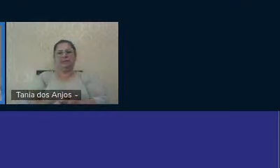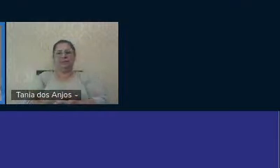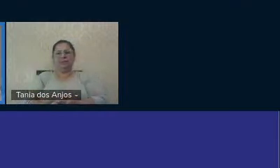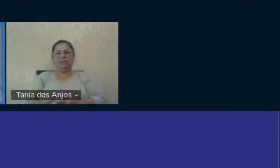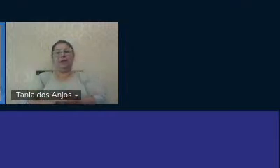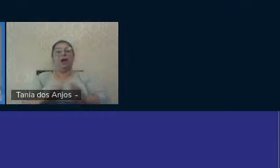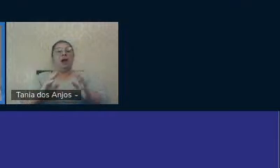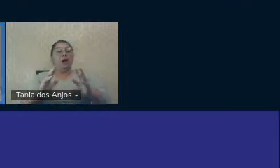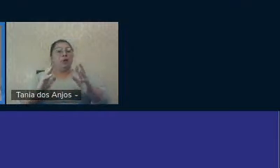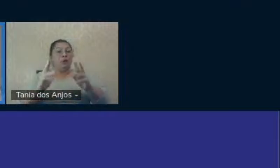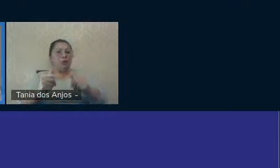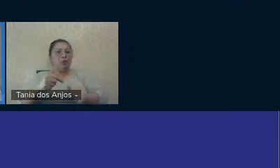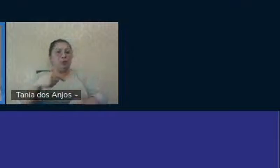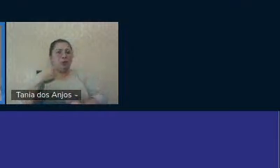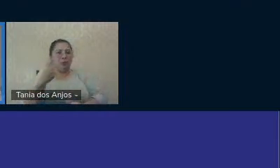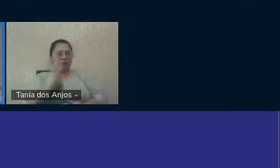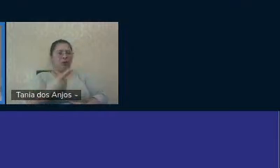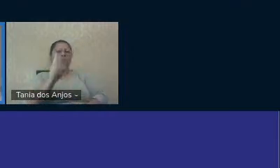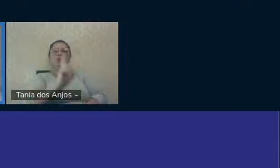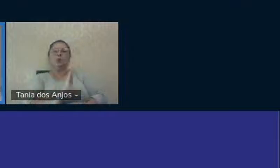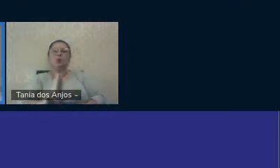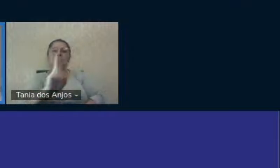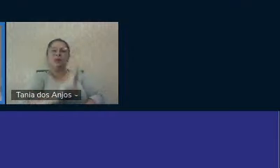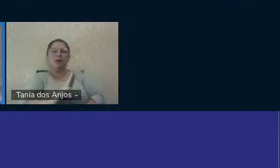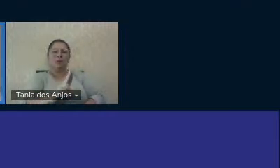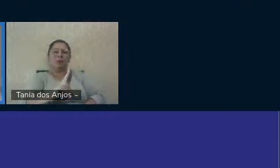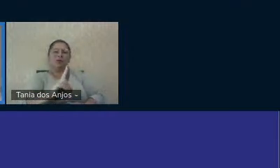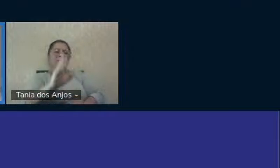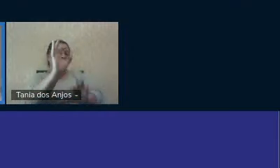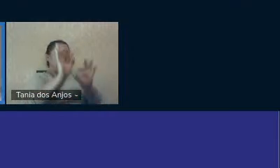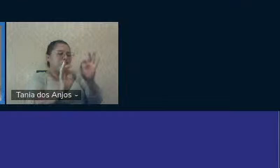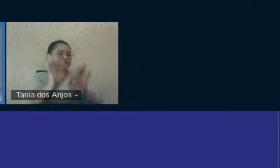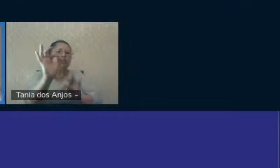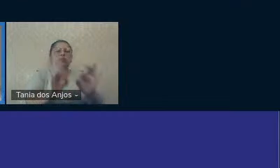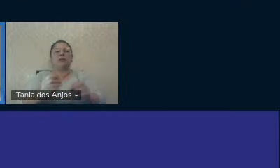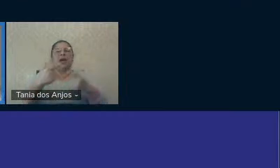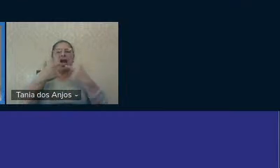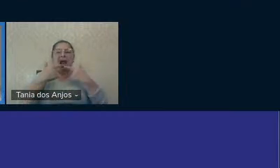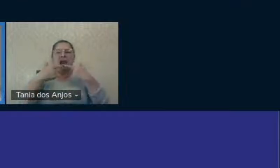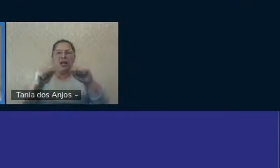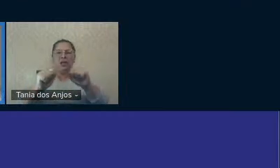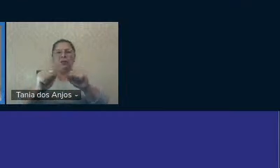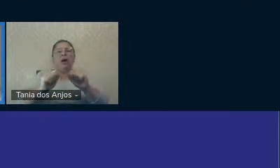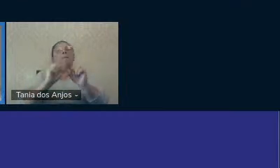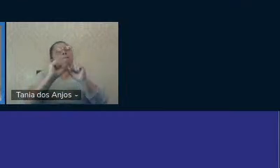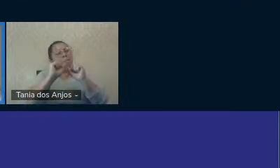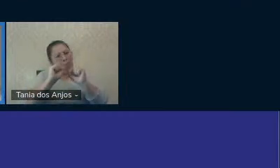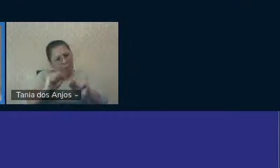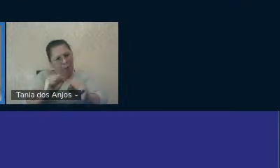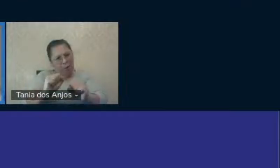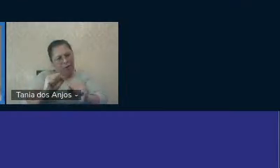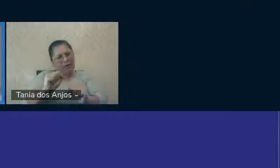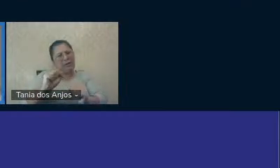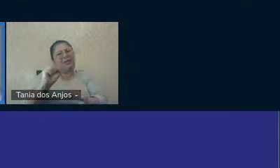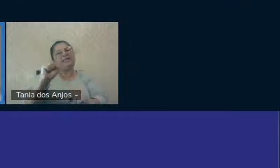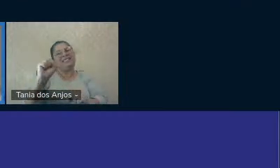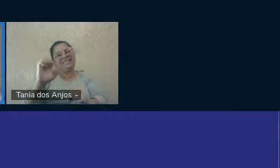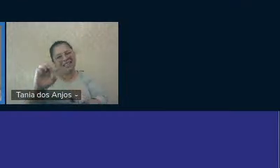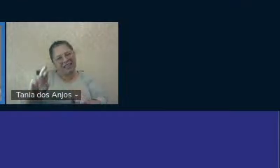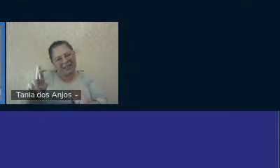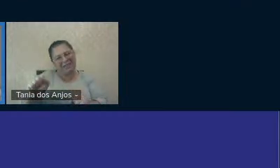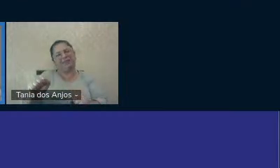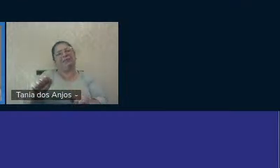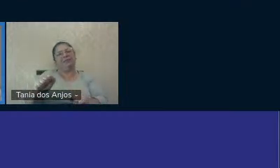que for utilizado esteticamente a língua, né? Ela pode ser considerada uma literatura em